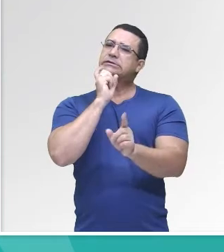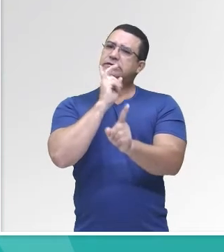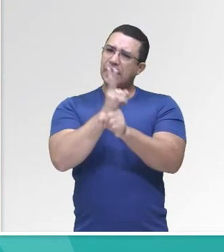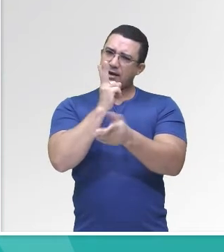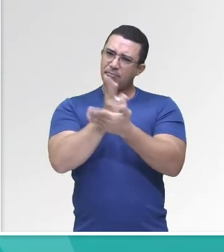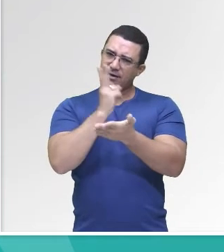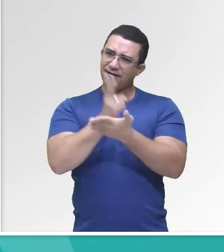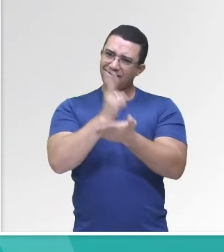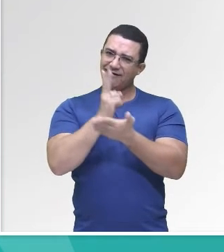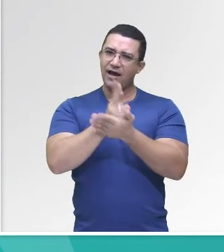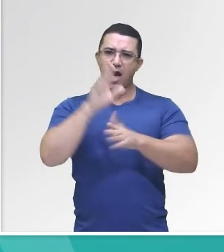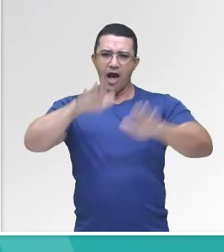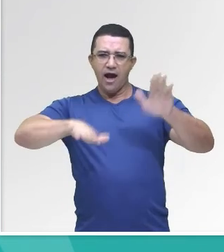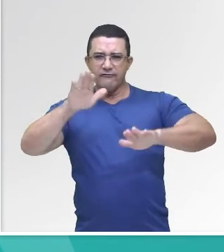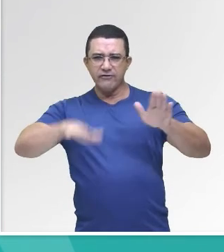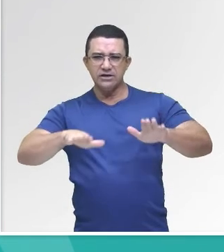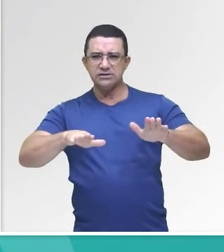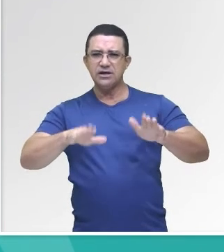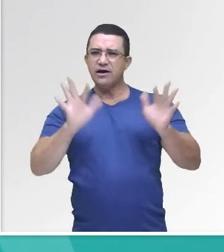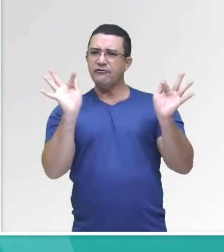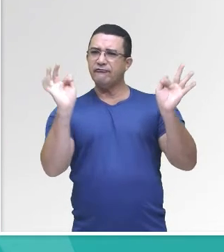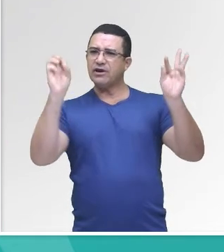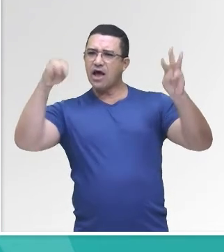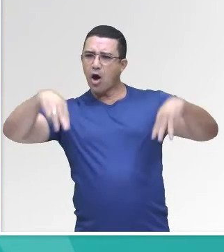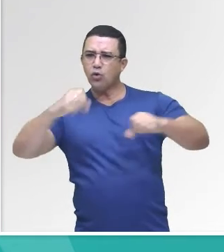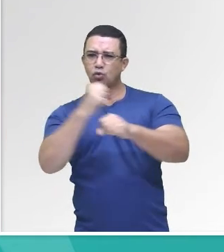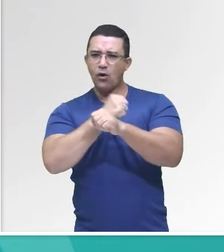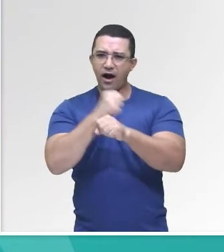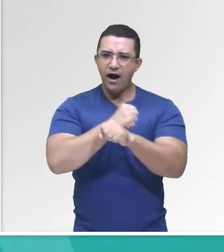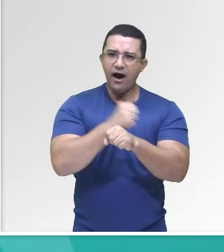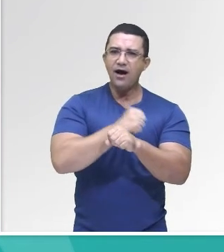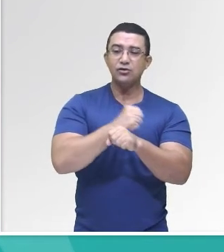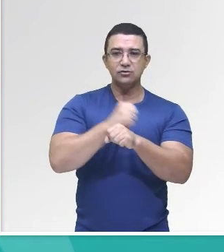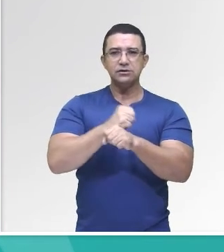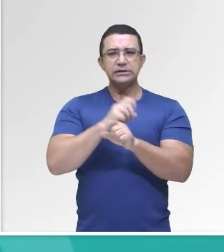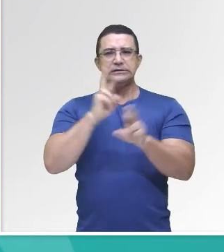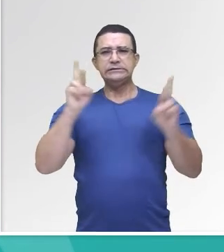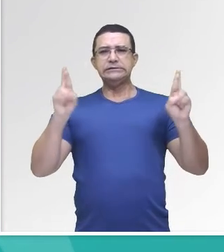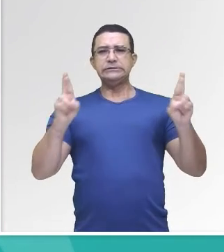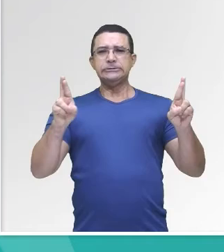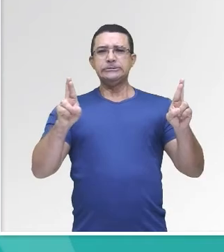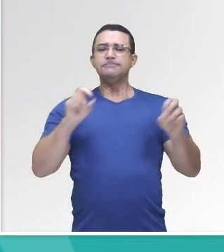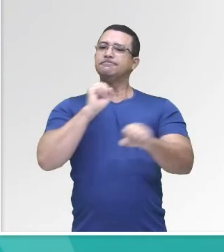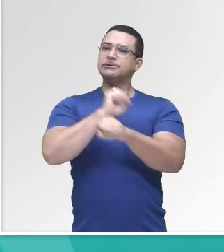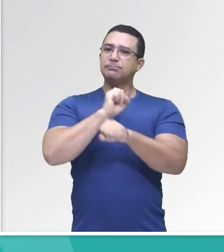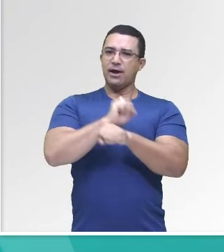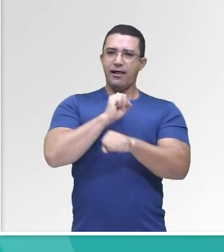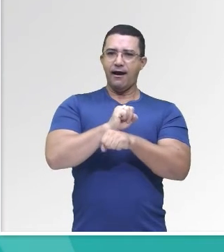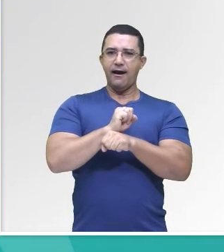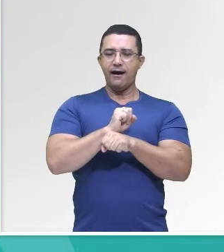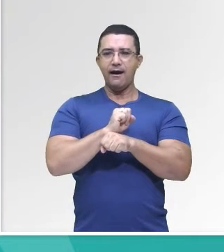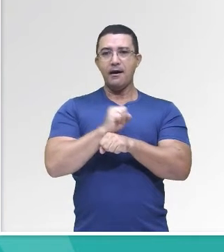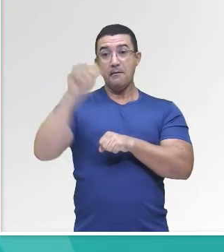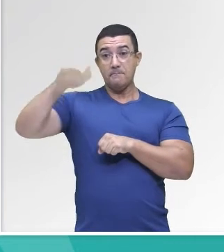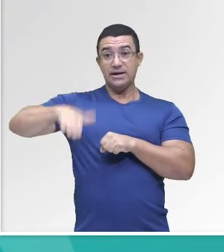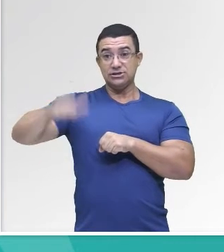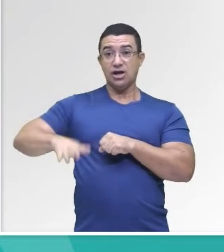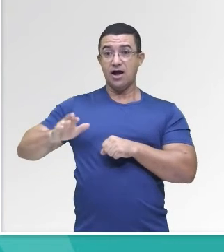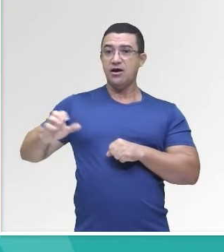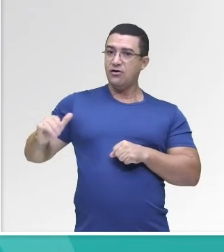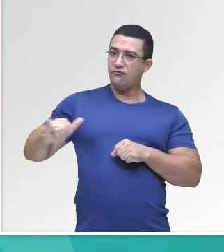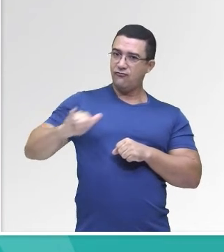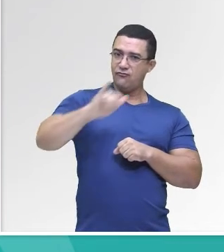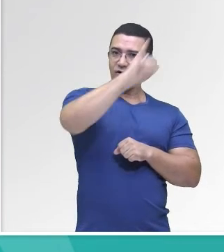de temporada para comprar indumentária, compramos vuelos em temporada baja para